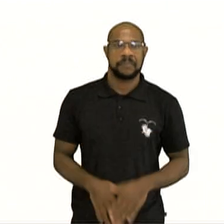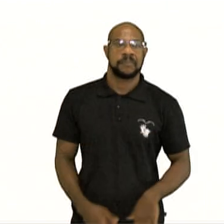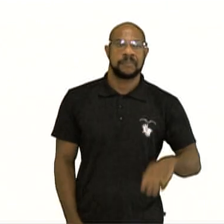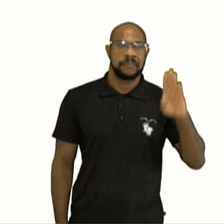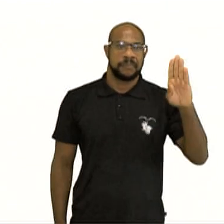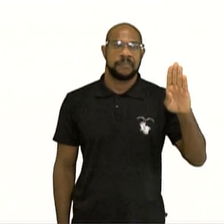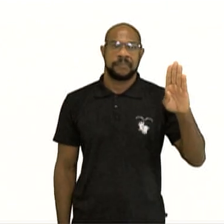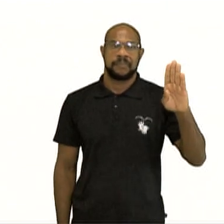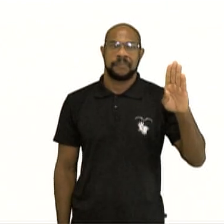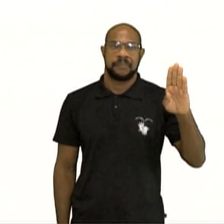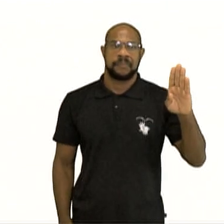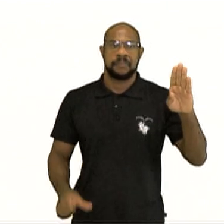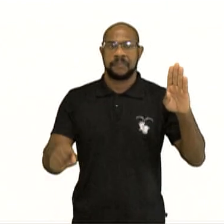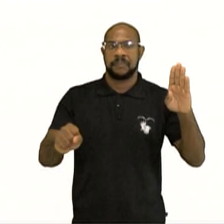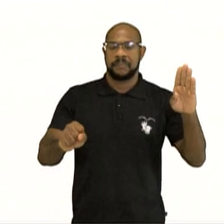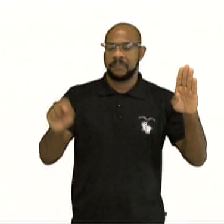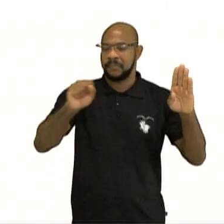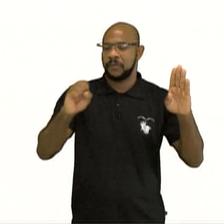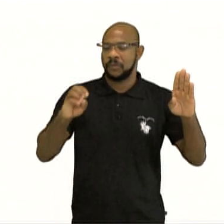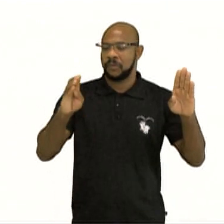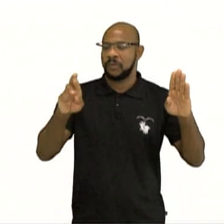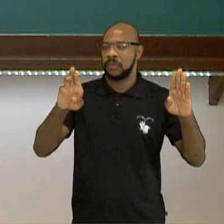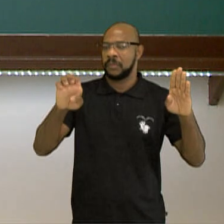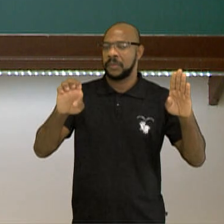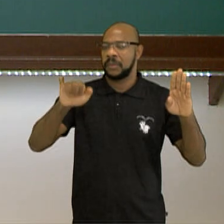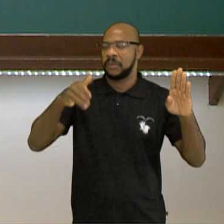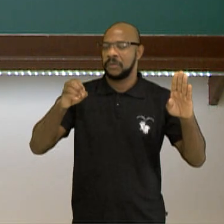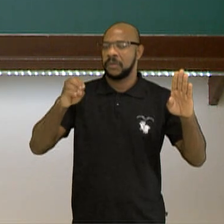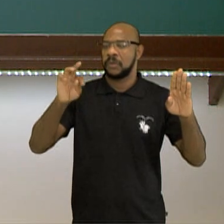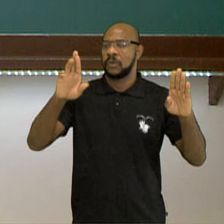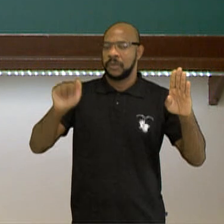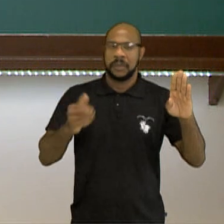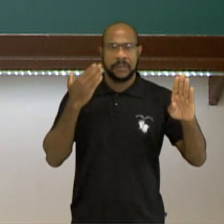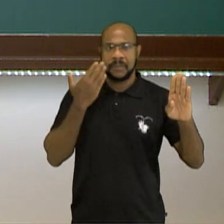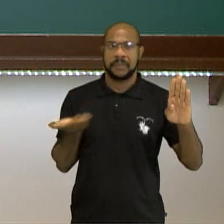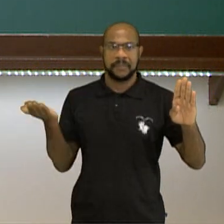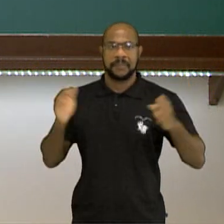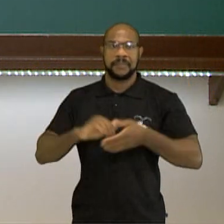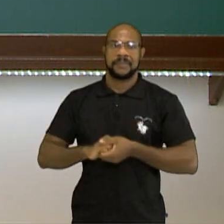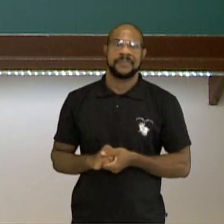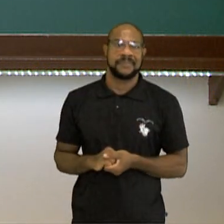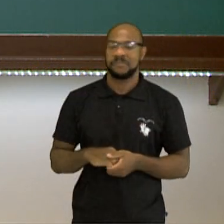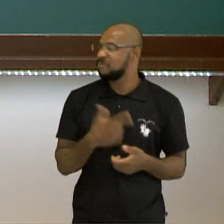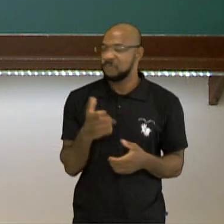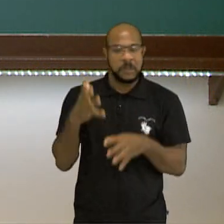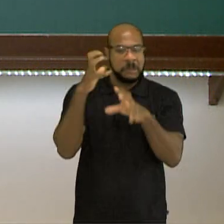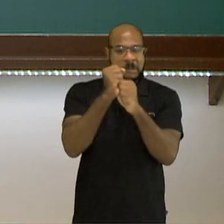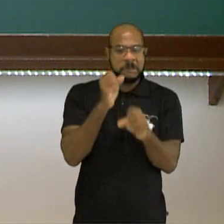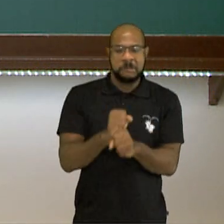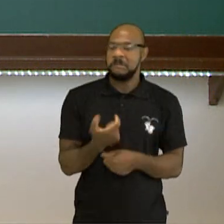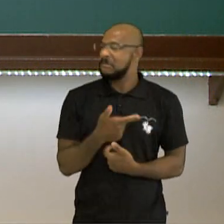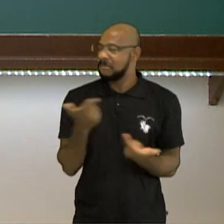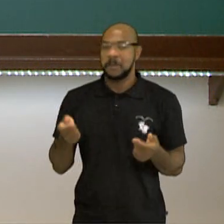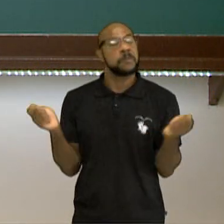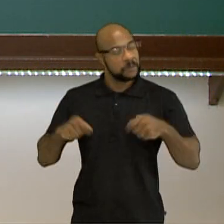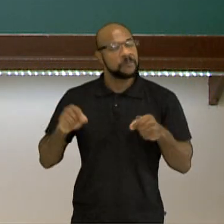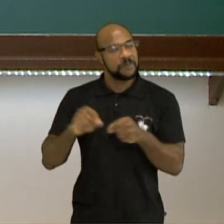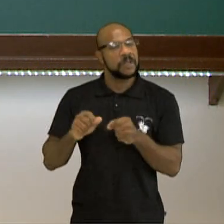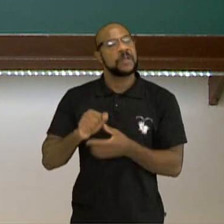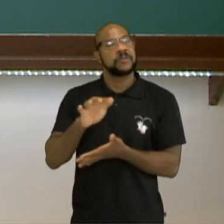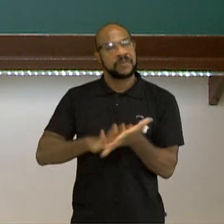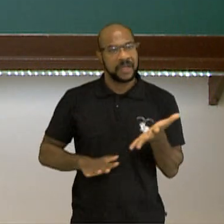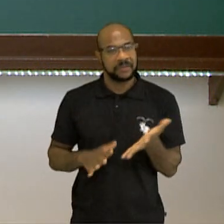uma função sobrejetora. Novamente, um exercício sem cálculos, né? Podemos fazer